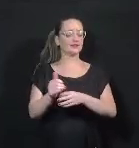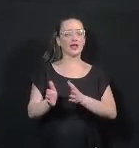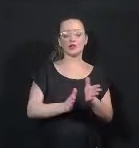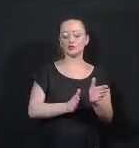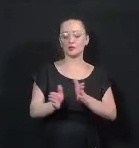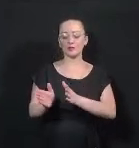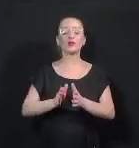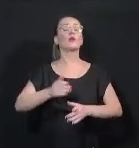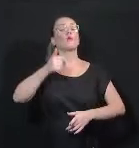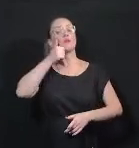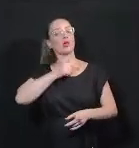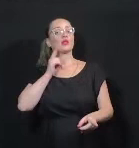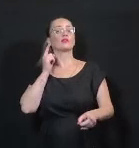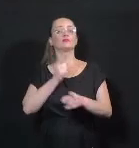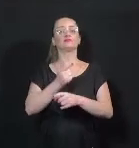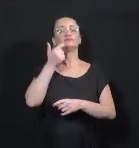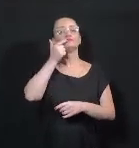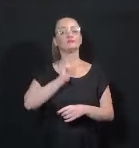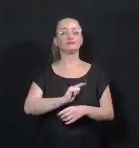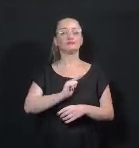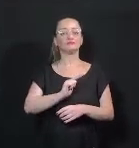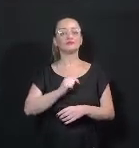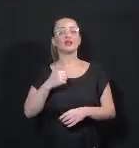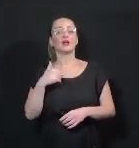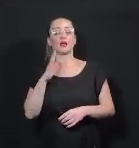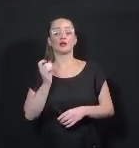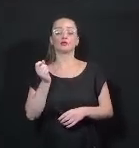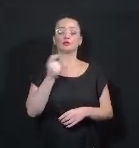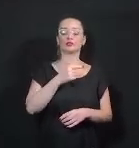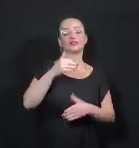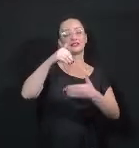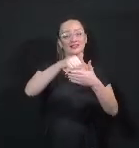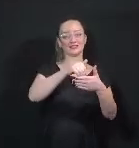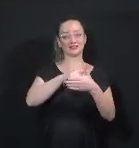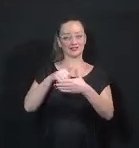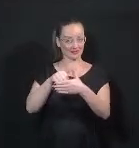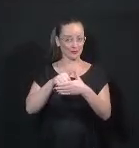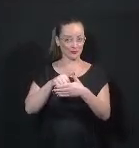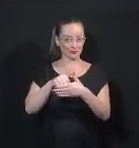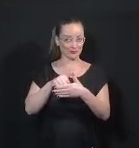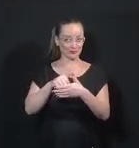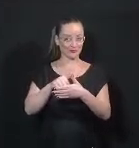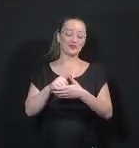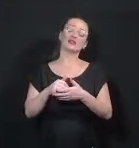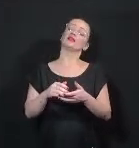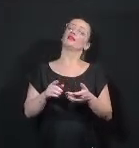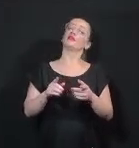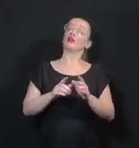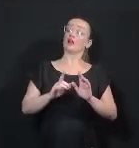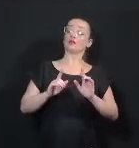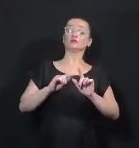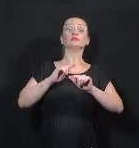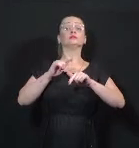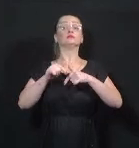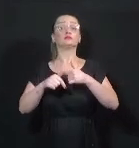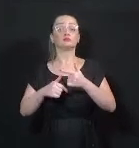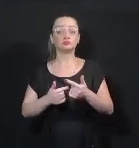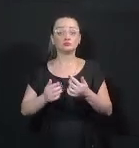mulheres encontraram além da via eleitoral. E finalmente, vamos falar